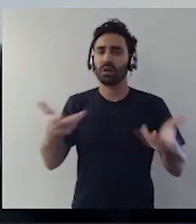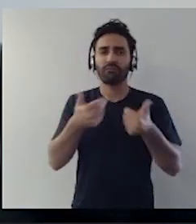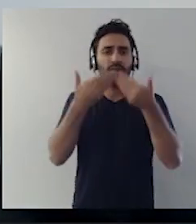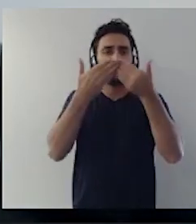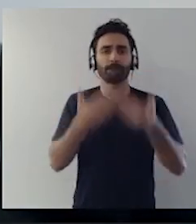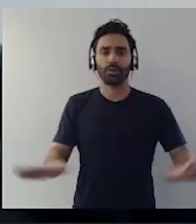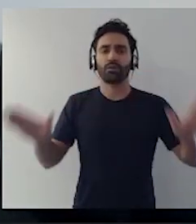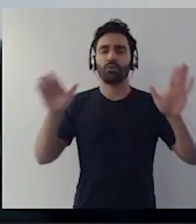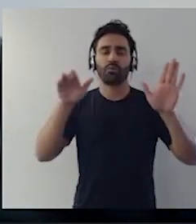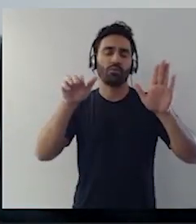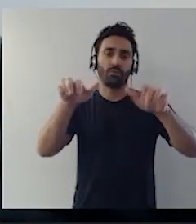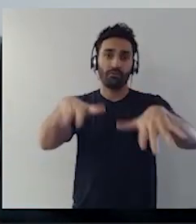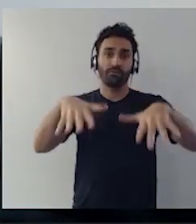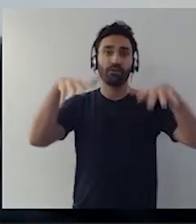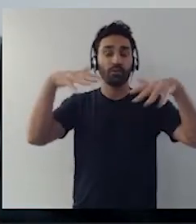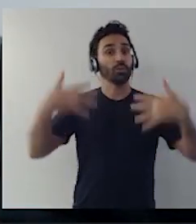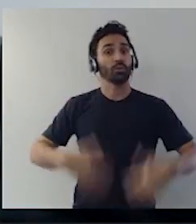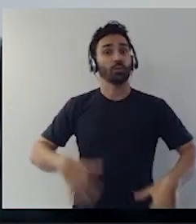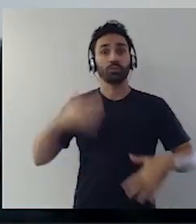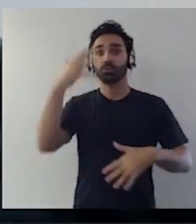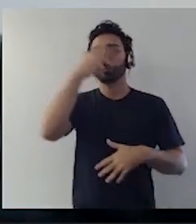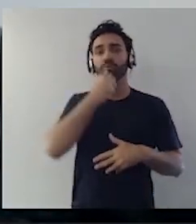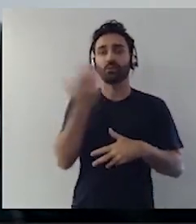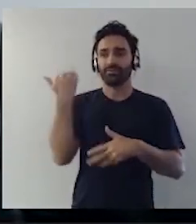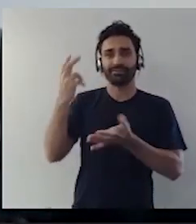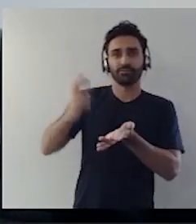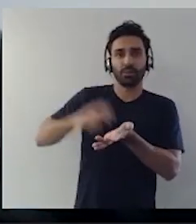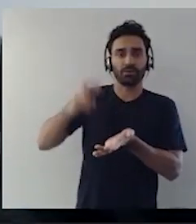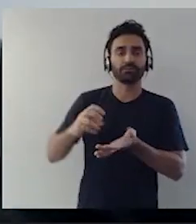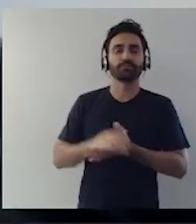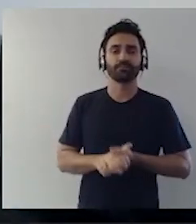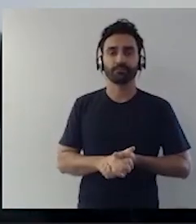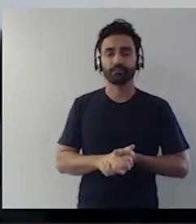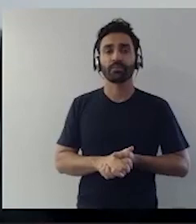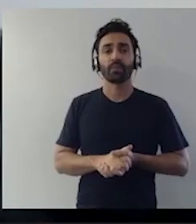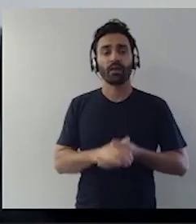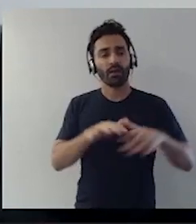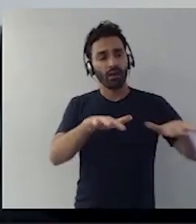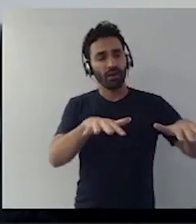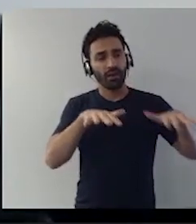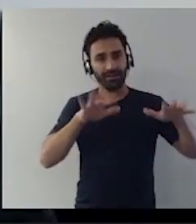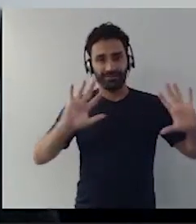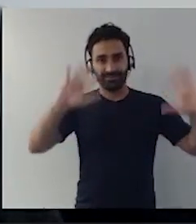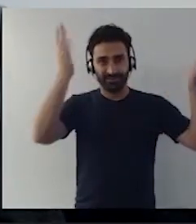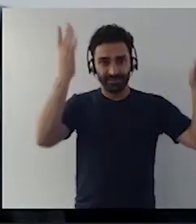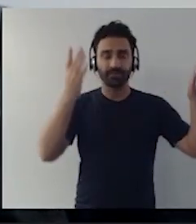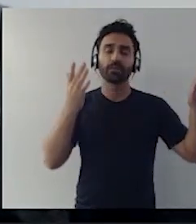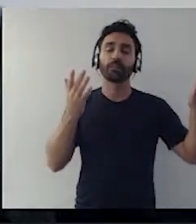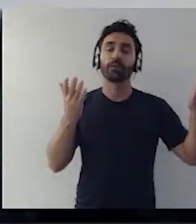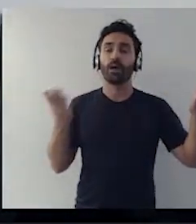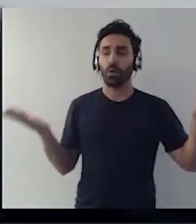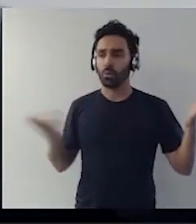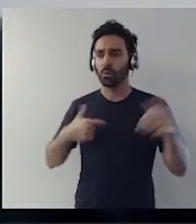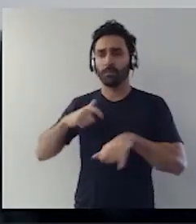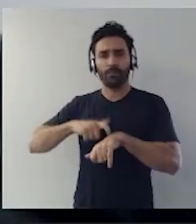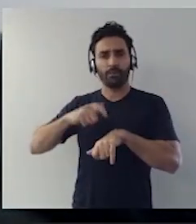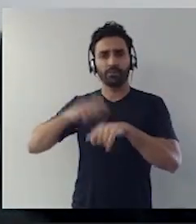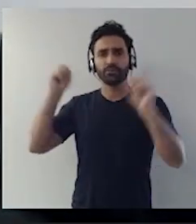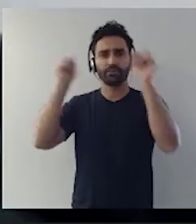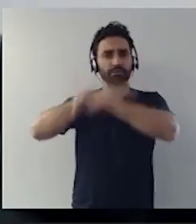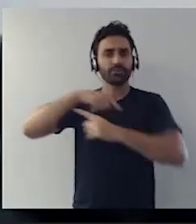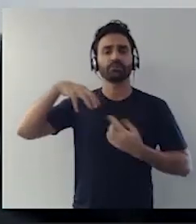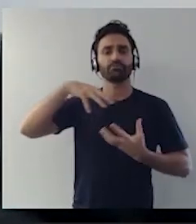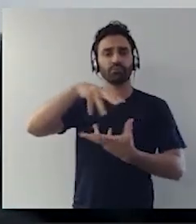desse evento, né? Um evento que vem num momento muito difícil, um momento dificílimo para a nação,